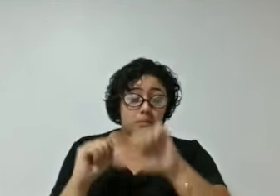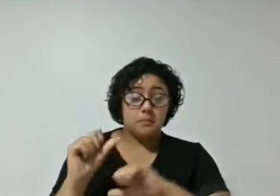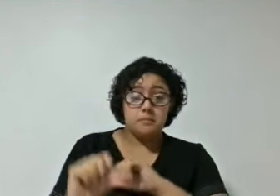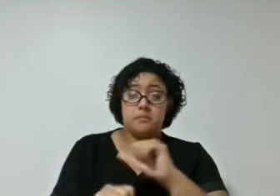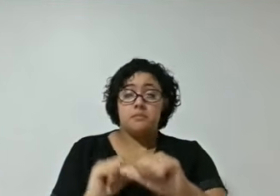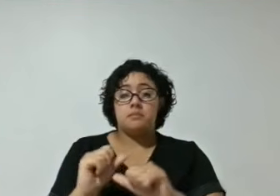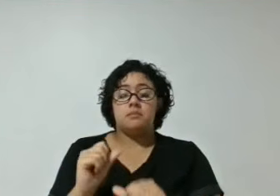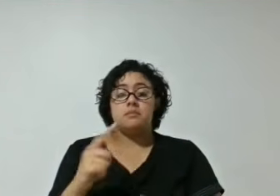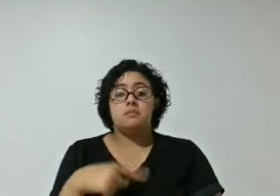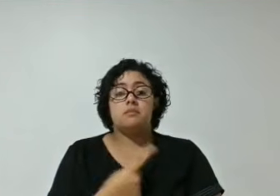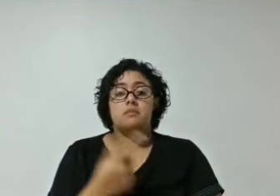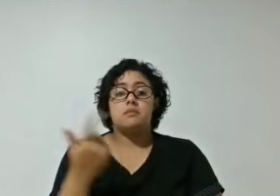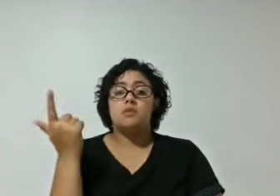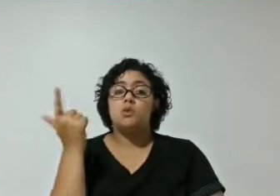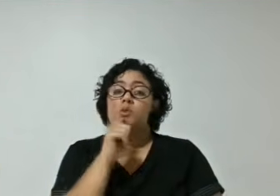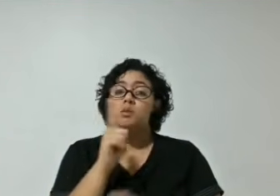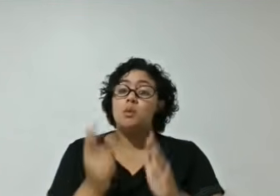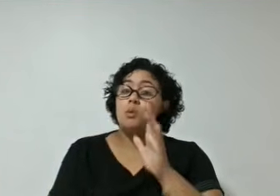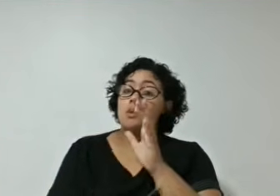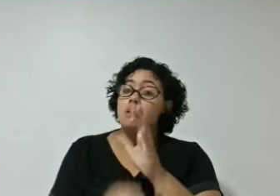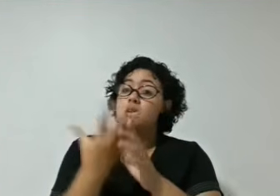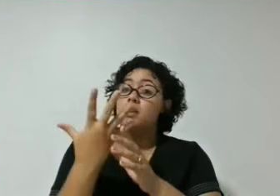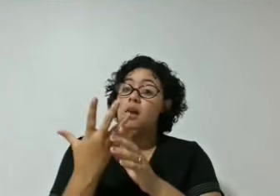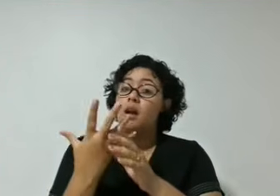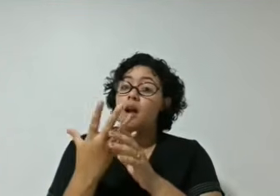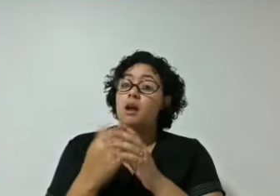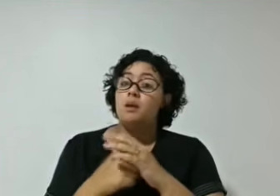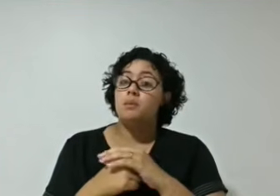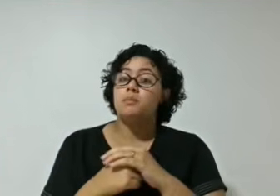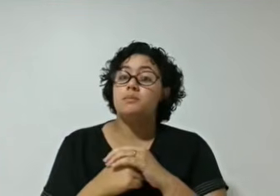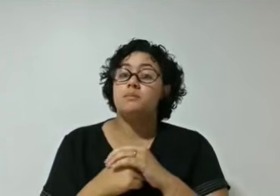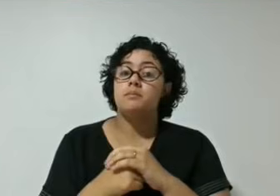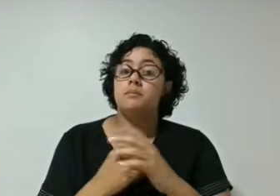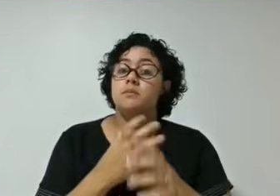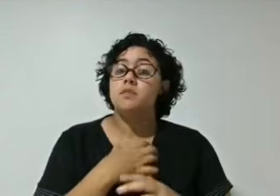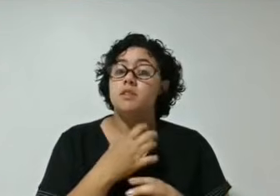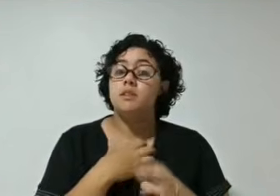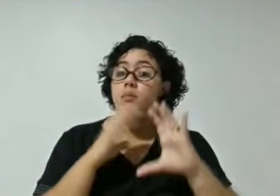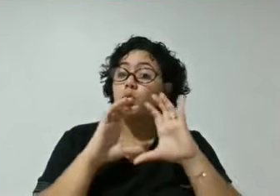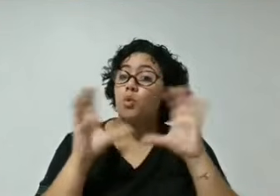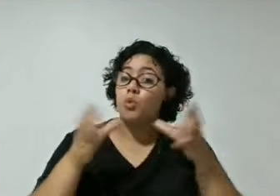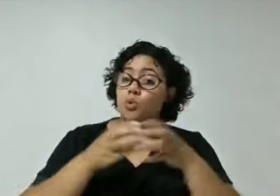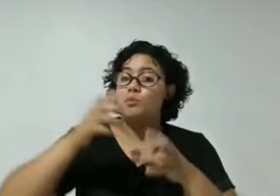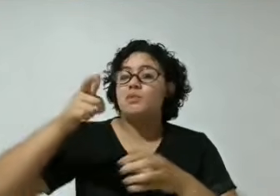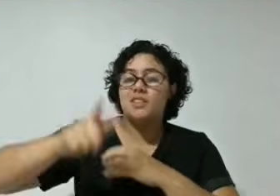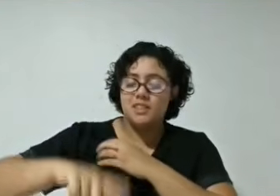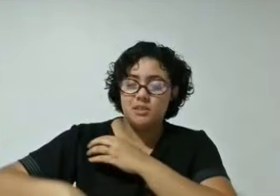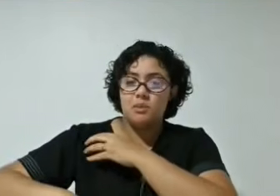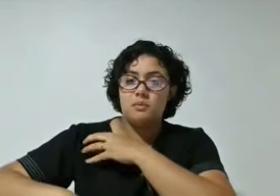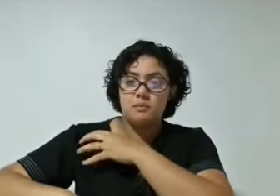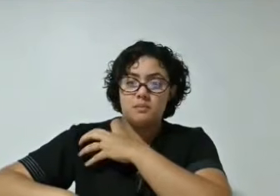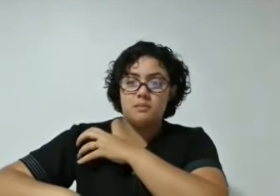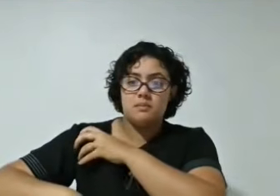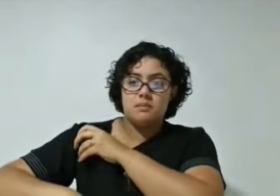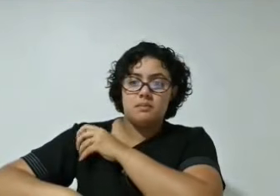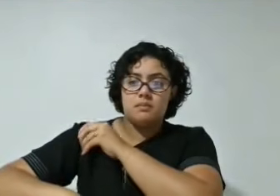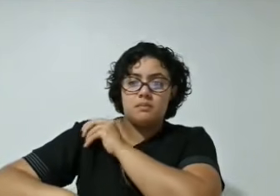conseguimos criar um sentimento de grupo novamente, né? Sim, que bom, que